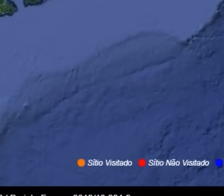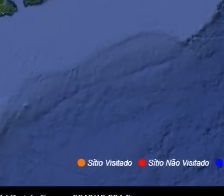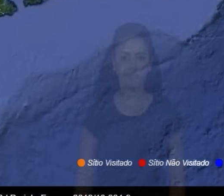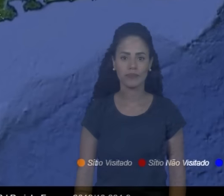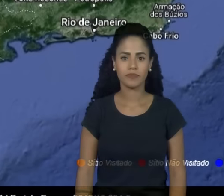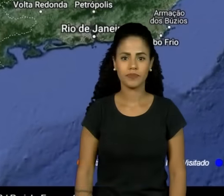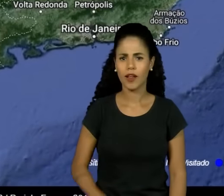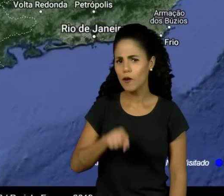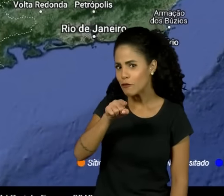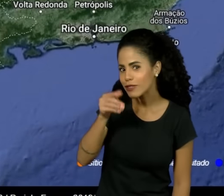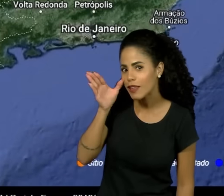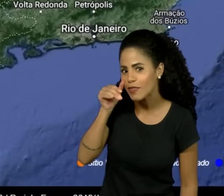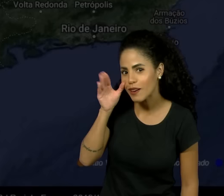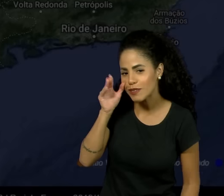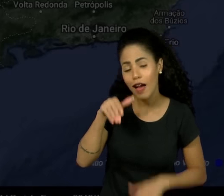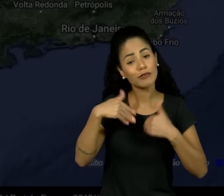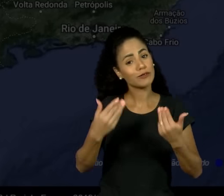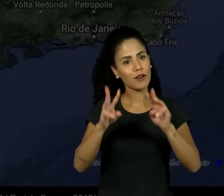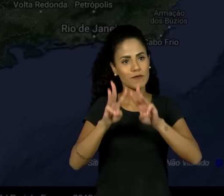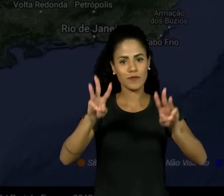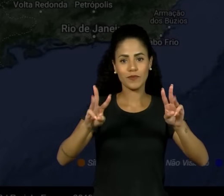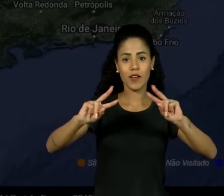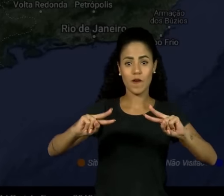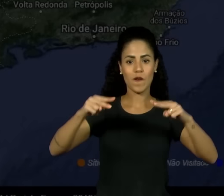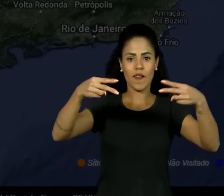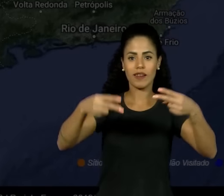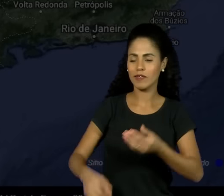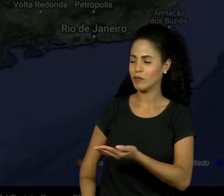Ficou interessado? Então acesse o link